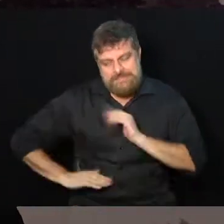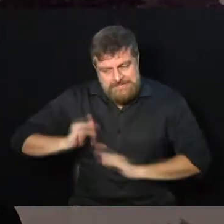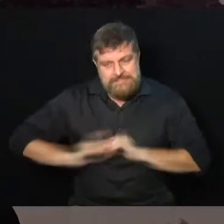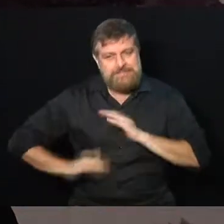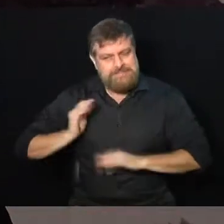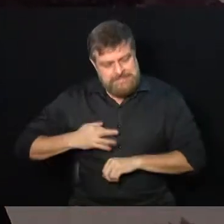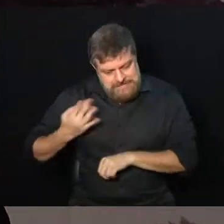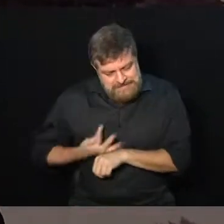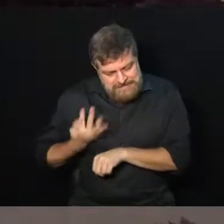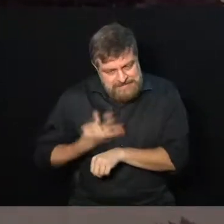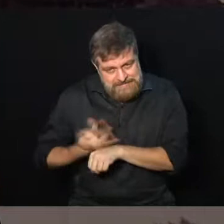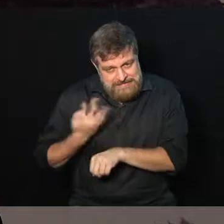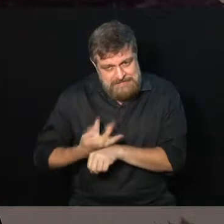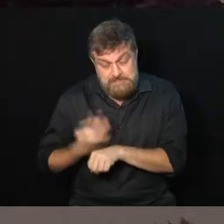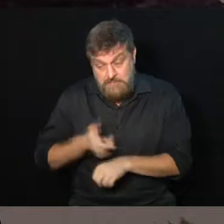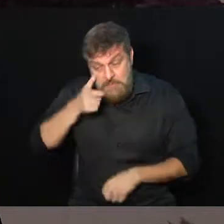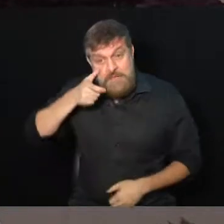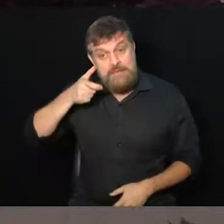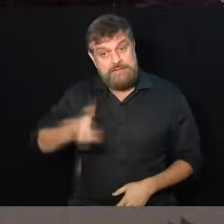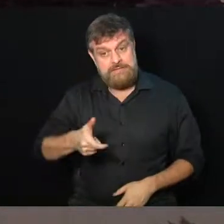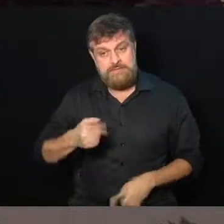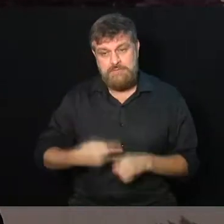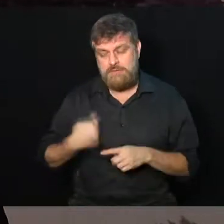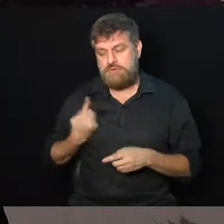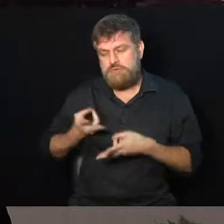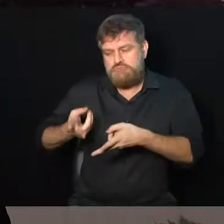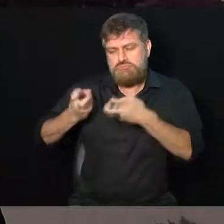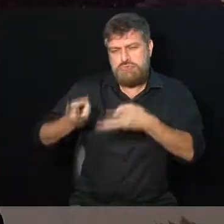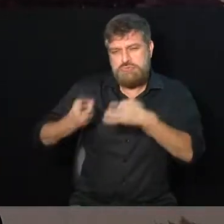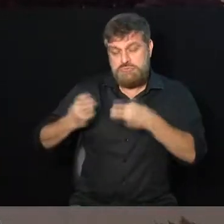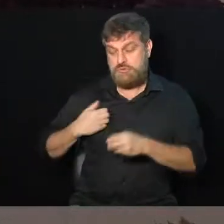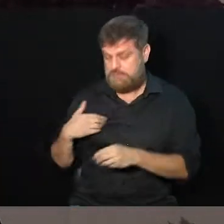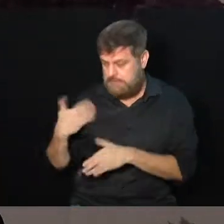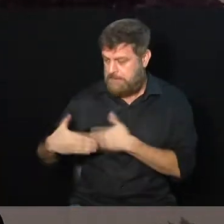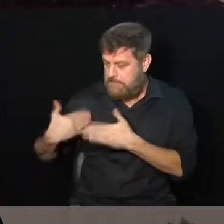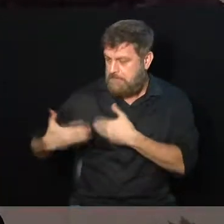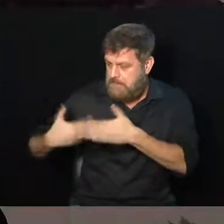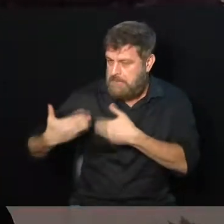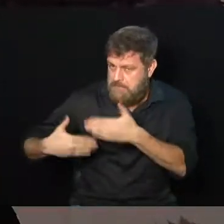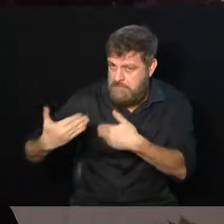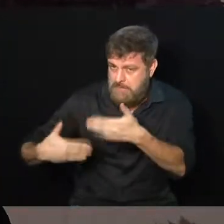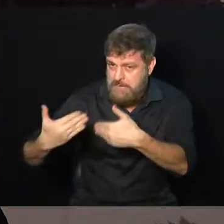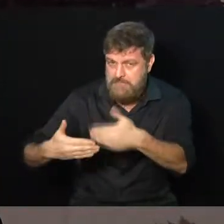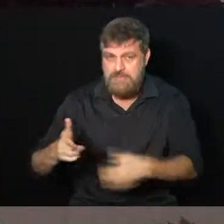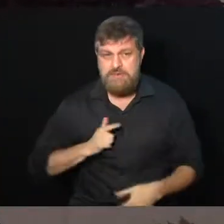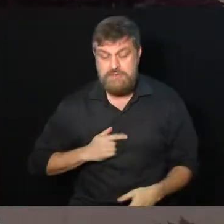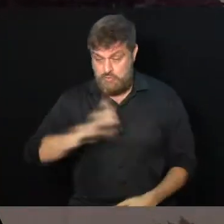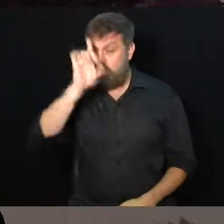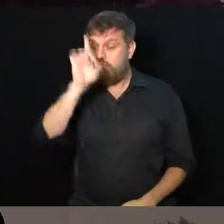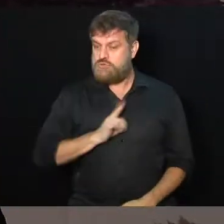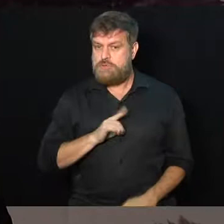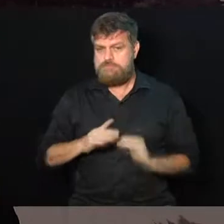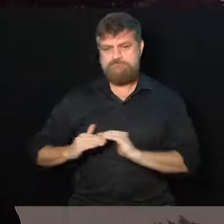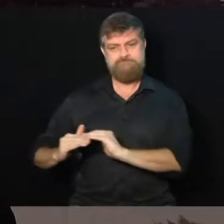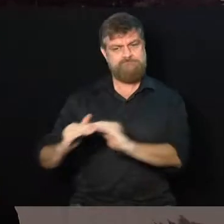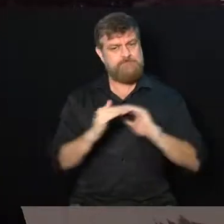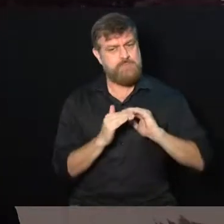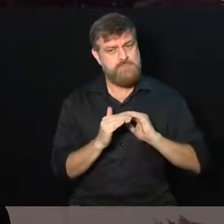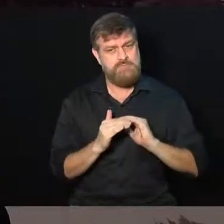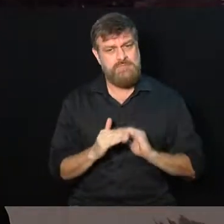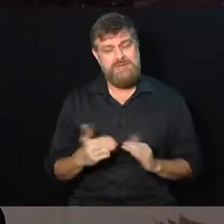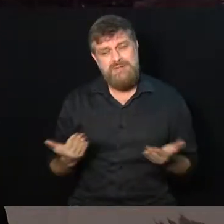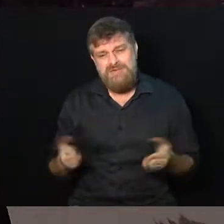bastante interessante porque nós percebemos que nós avançamos muito na legitimação de alguns direitos, mas que nós